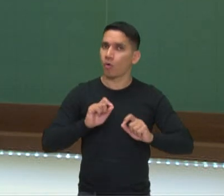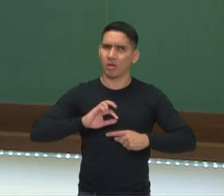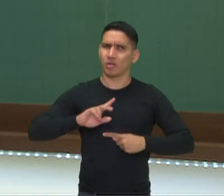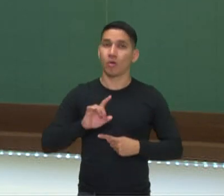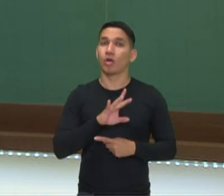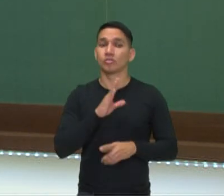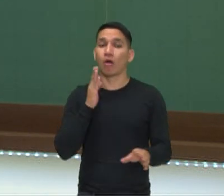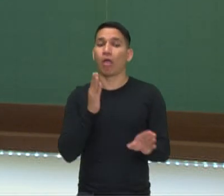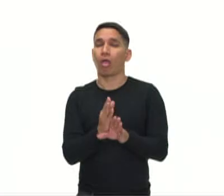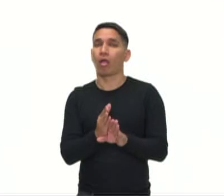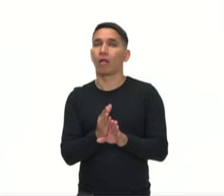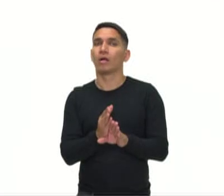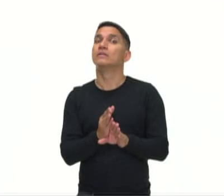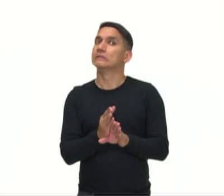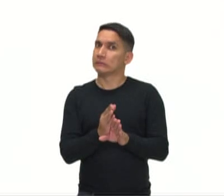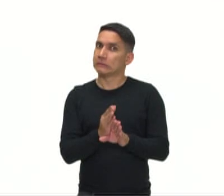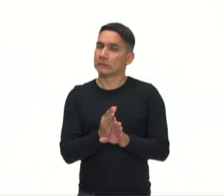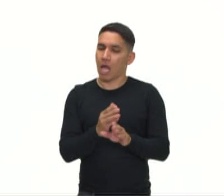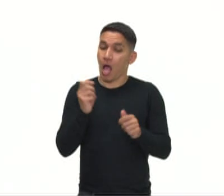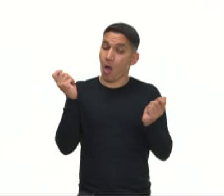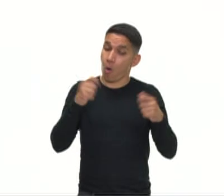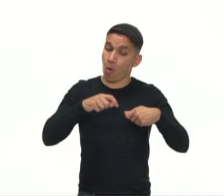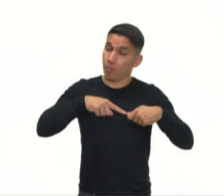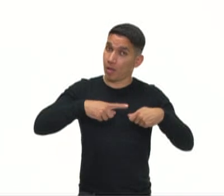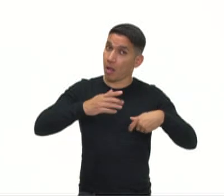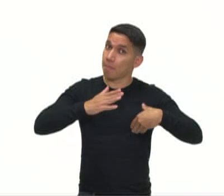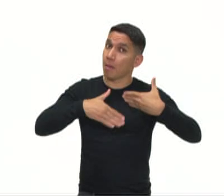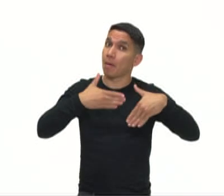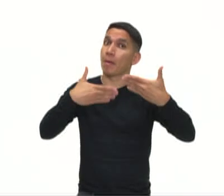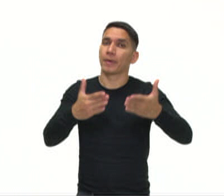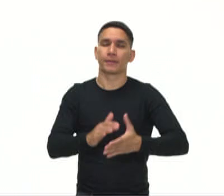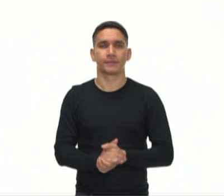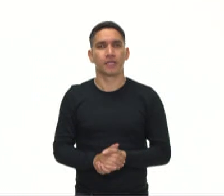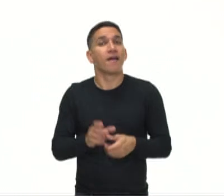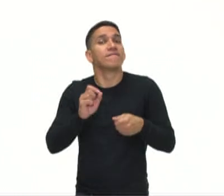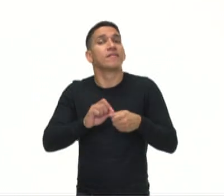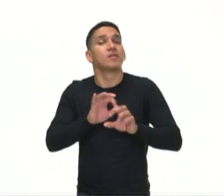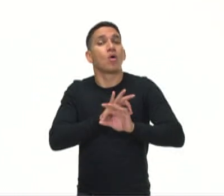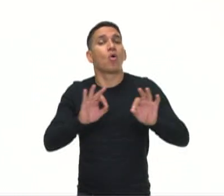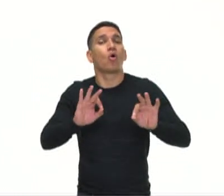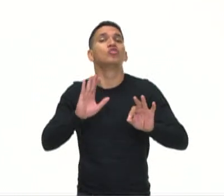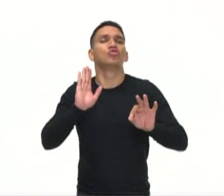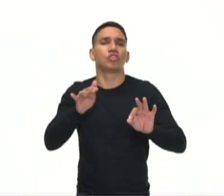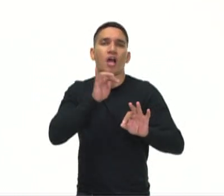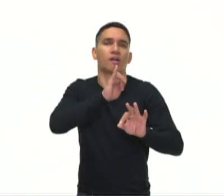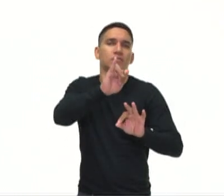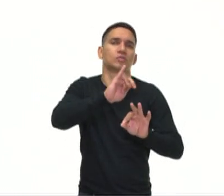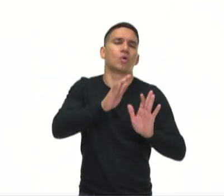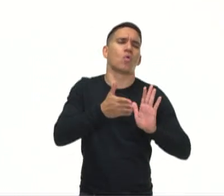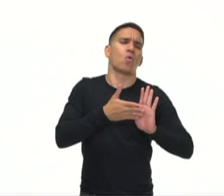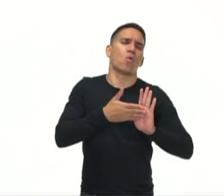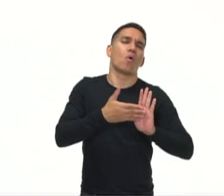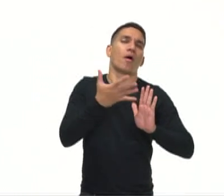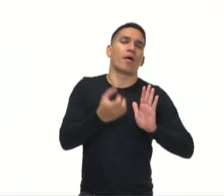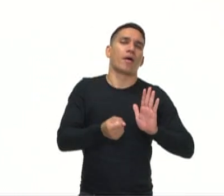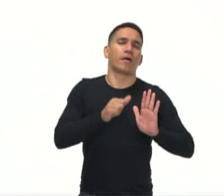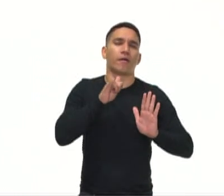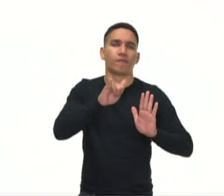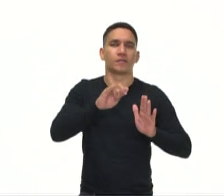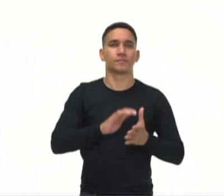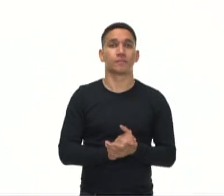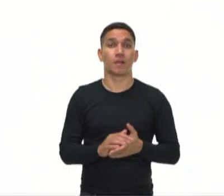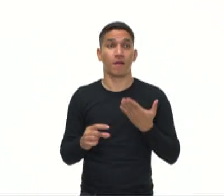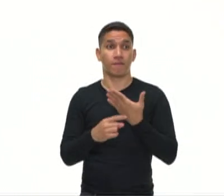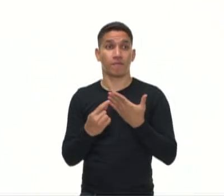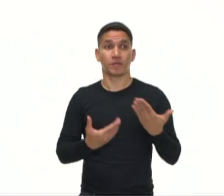alcança, desenvolve-se. Competência é fazer bem o que nos propomos a fazer. Isso é uma fala de Vasco